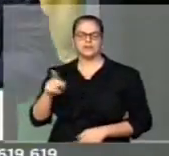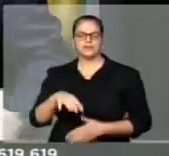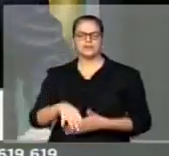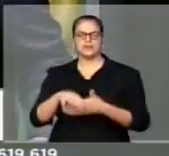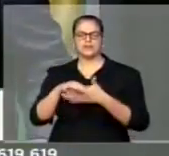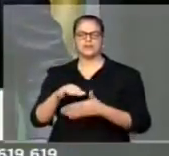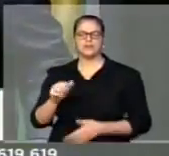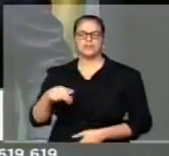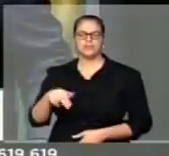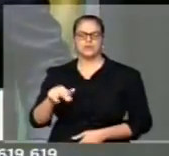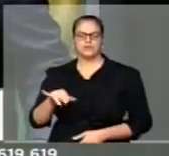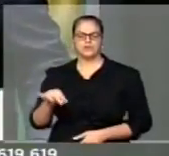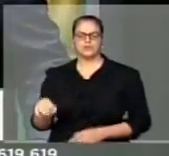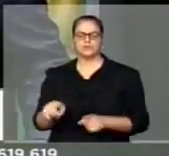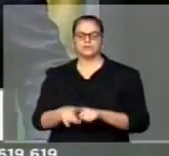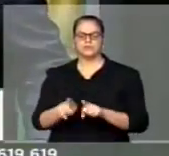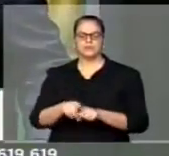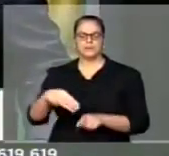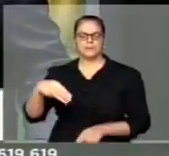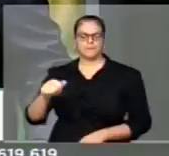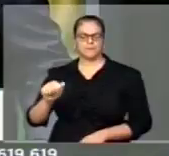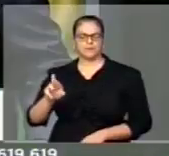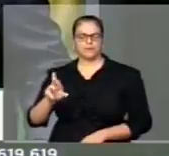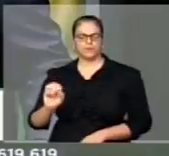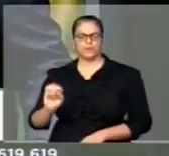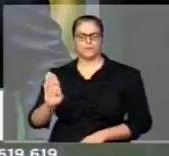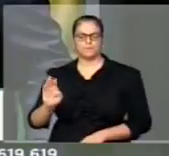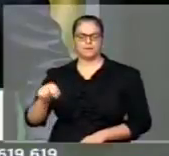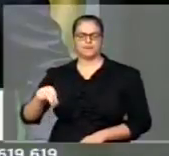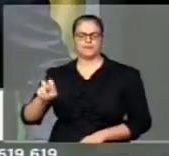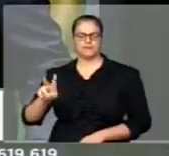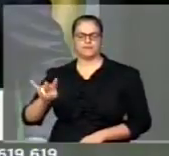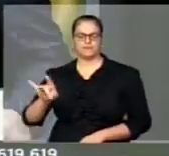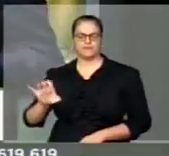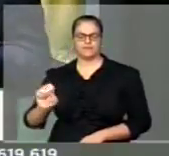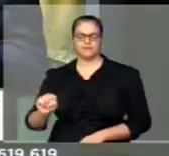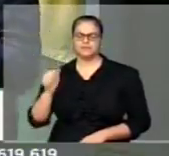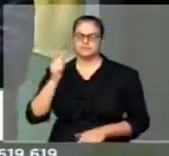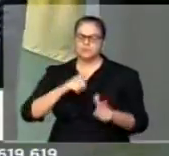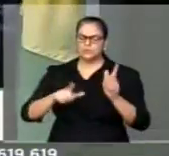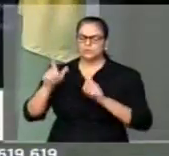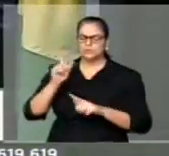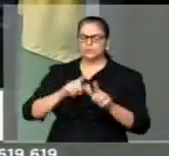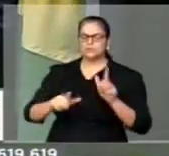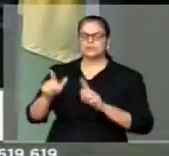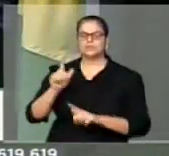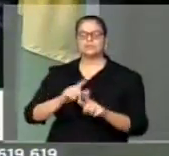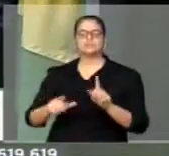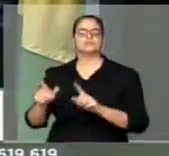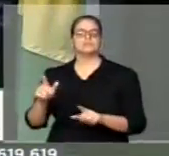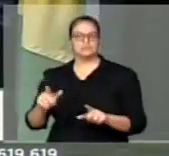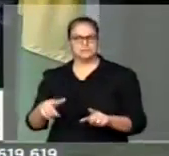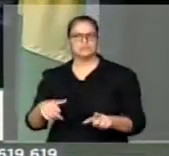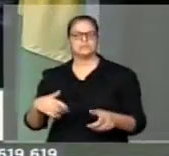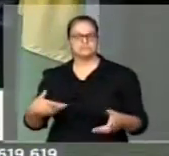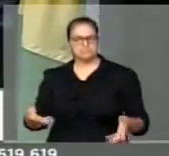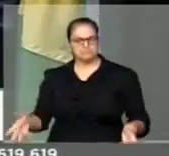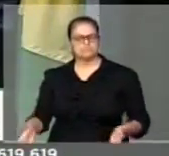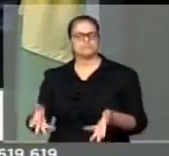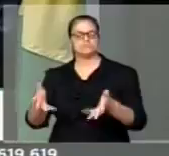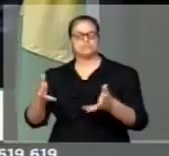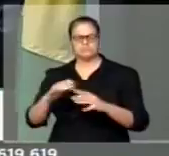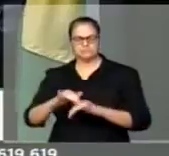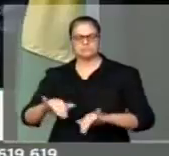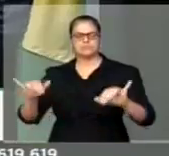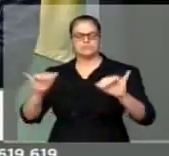Mauro Benevides, conseguiram fazer com que o partido conseguisse exatamente colocar para o conjunto da população que há